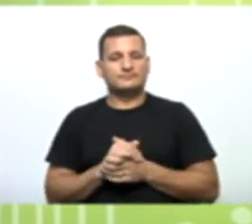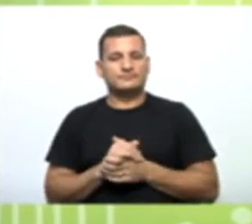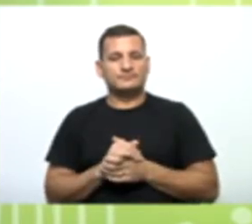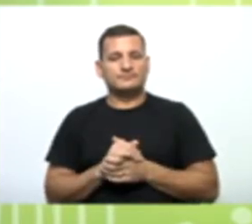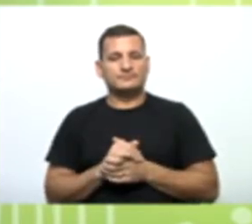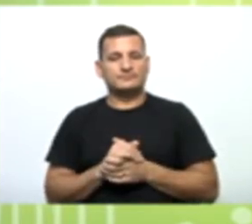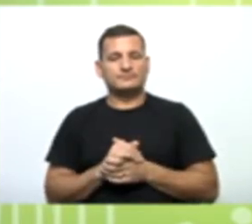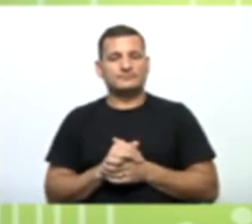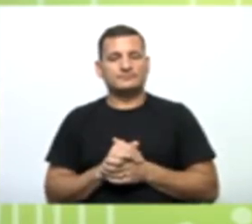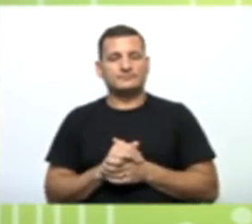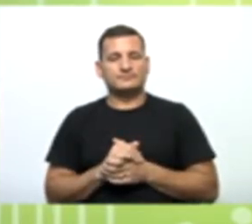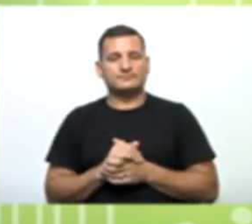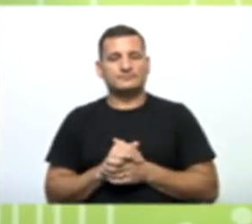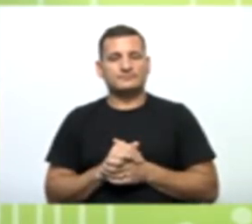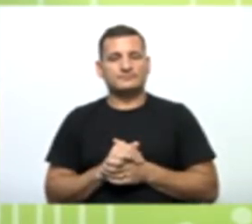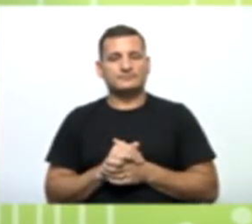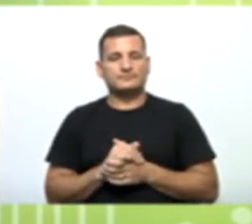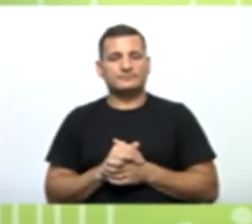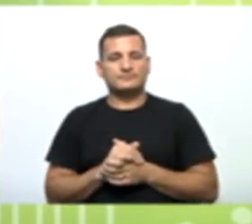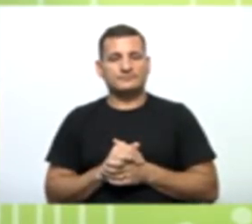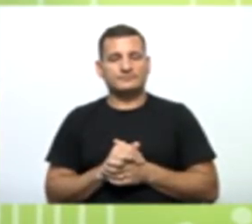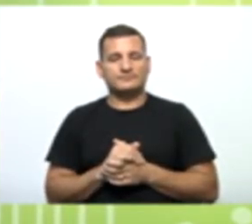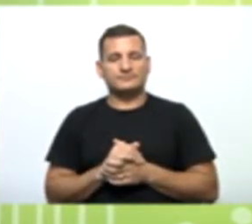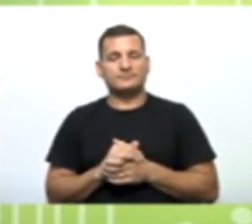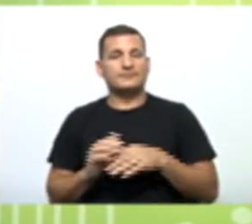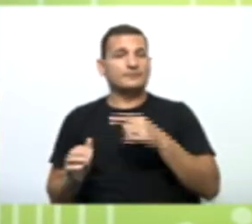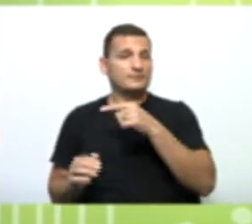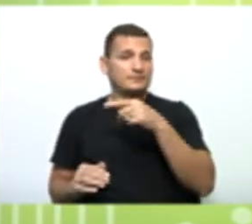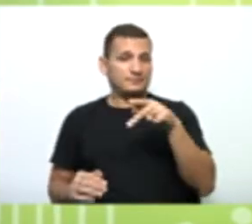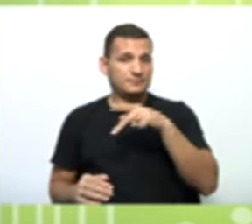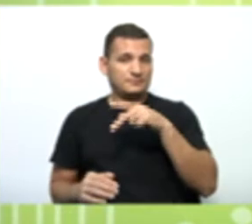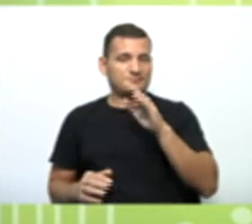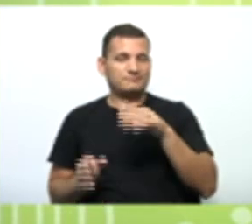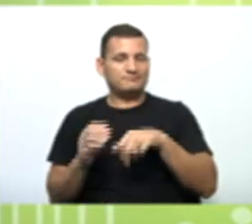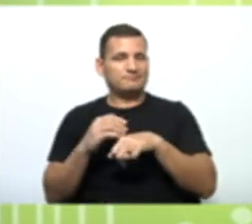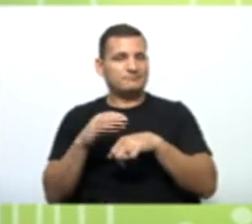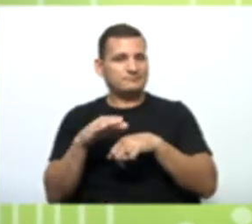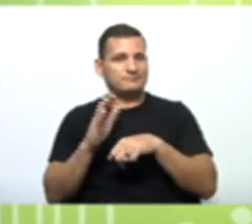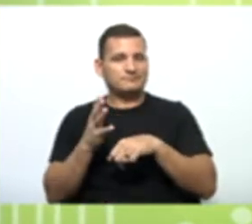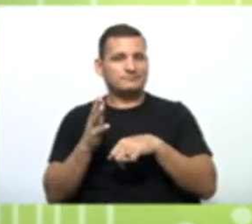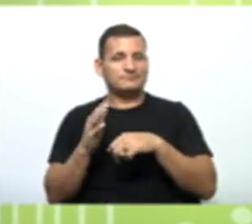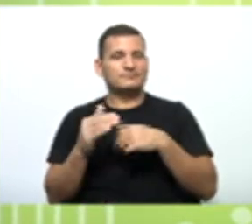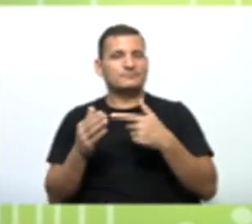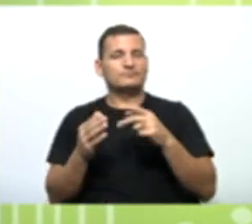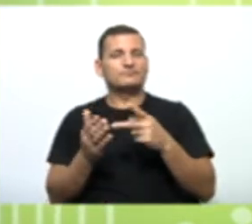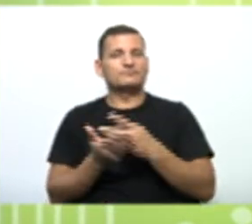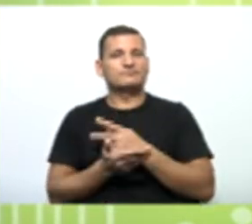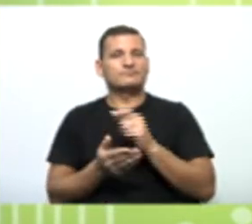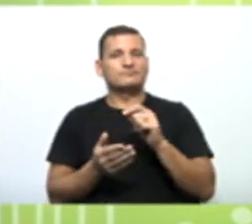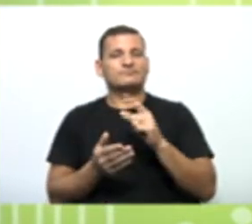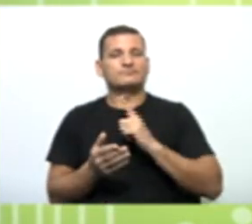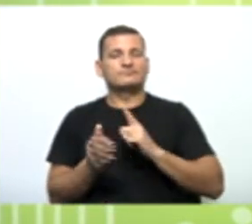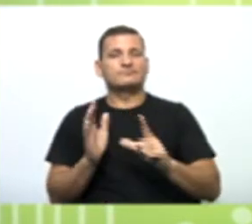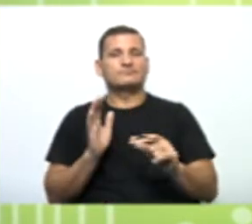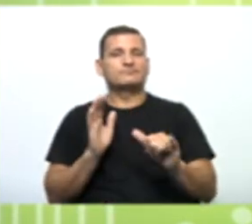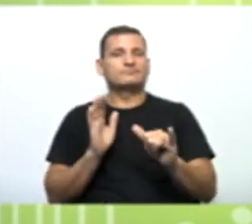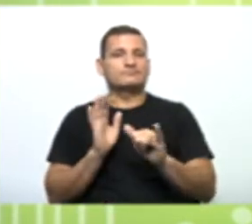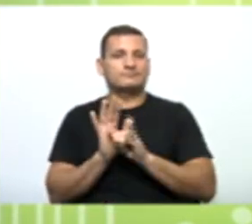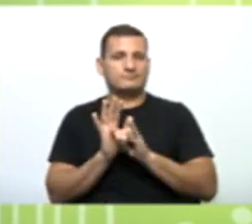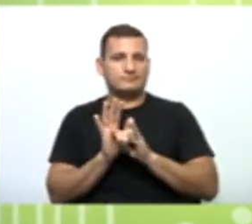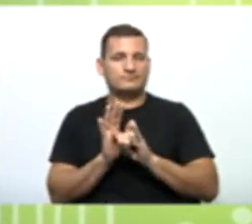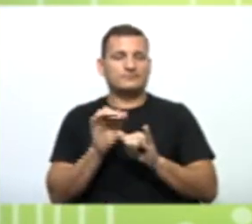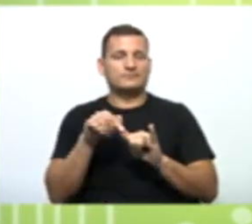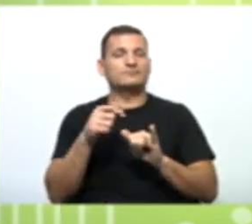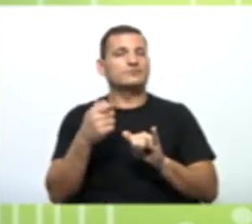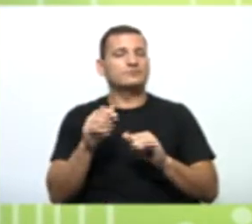né? O Silmar deu uma dica importante. O que está acontecendo? A gente tem uma identidade e ela tem que ser